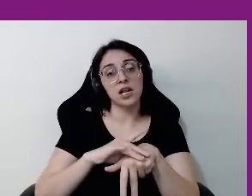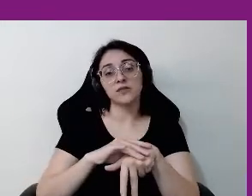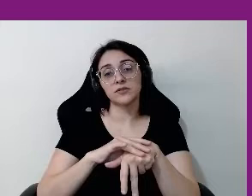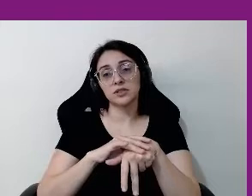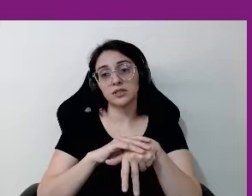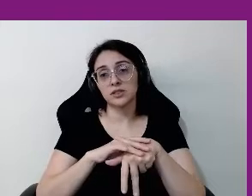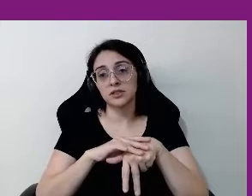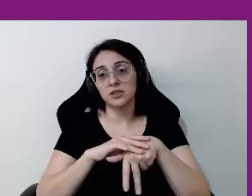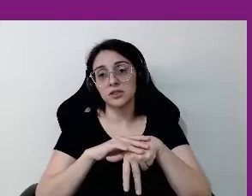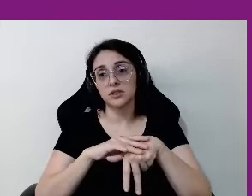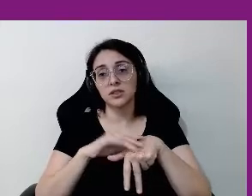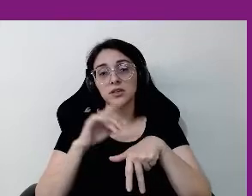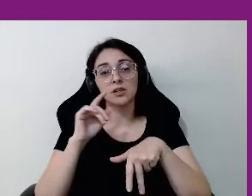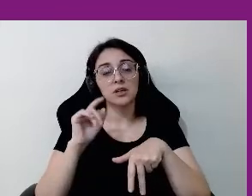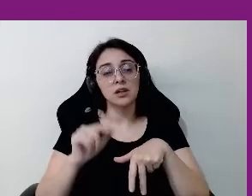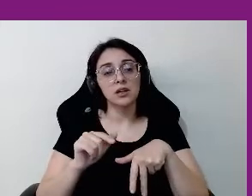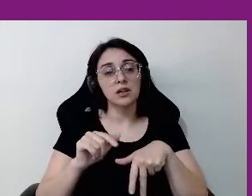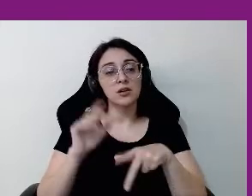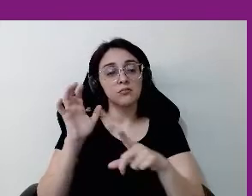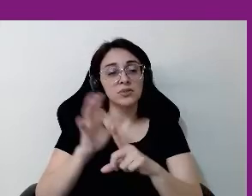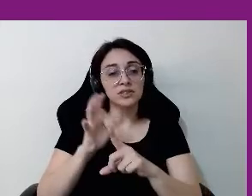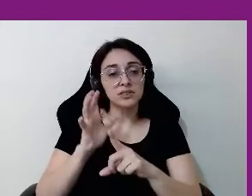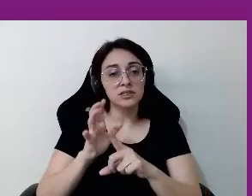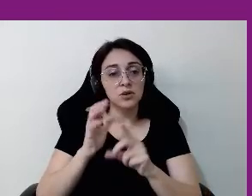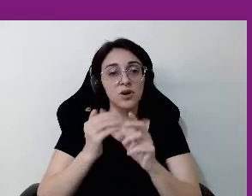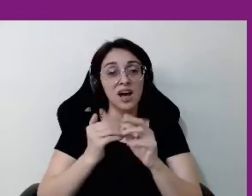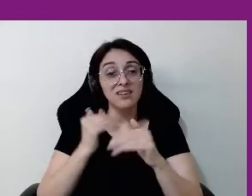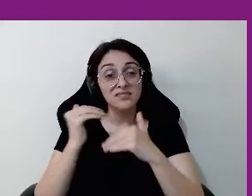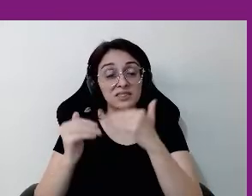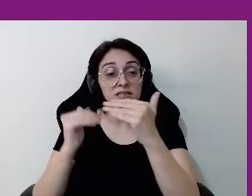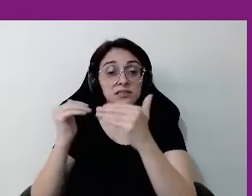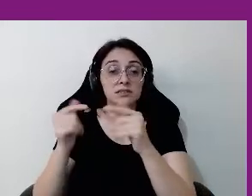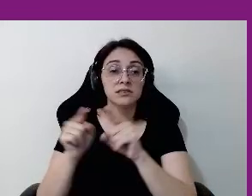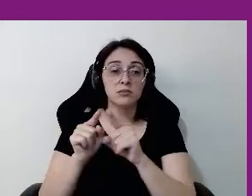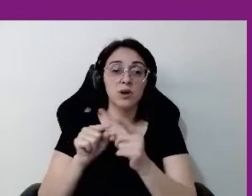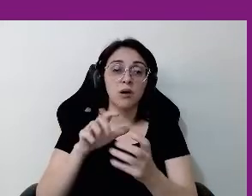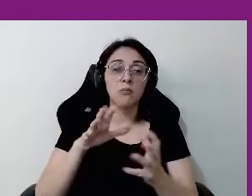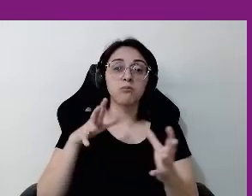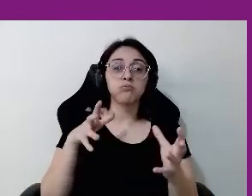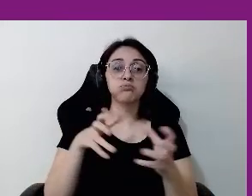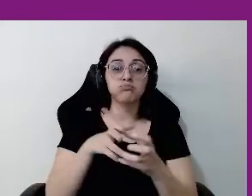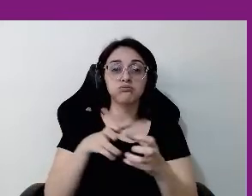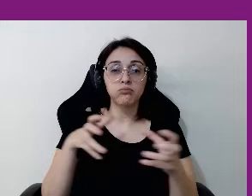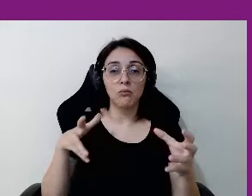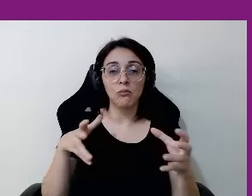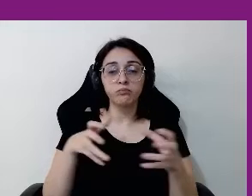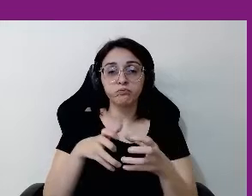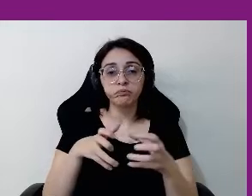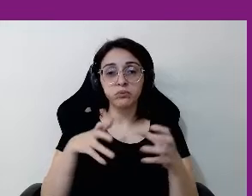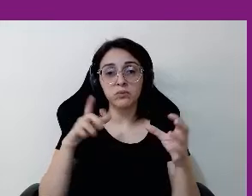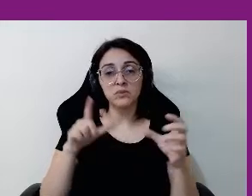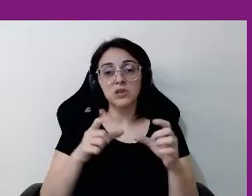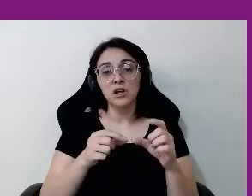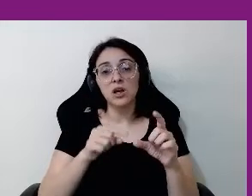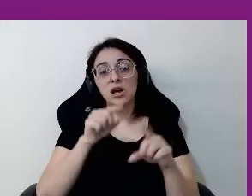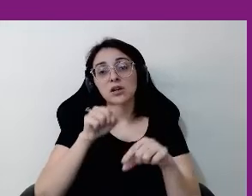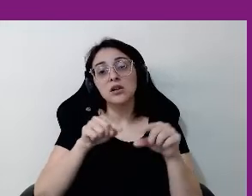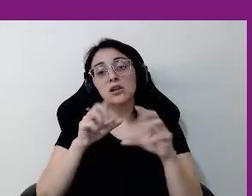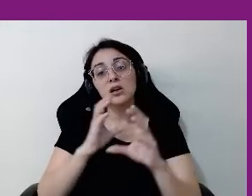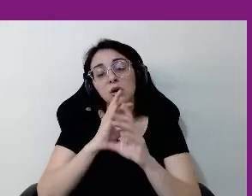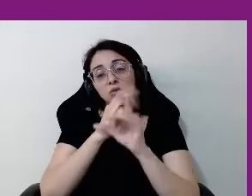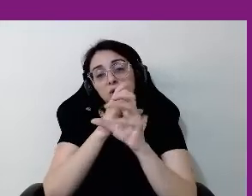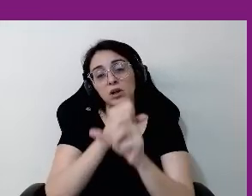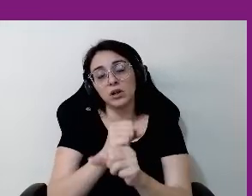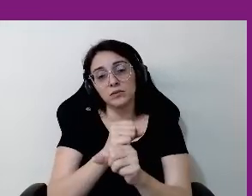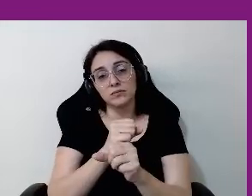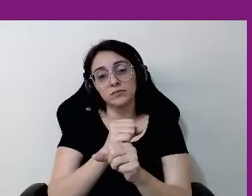Estão pressões bem avançadas, nós temos balões para calcular a driving pressure